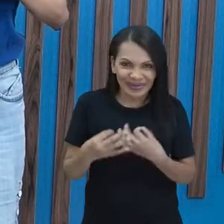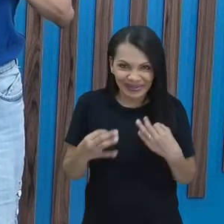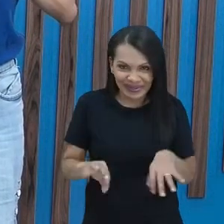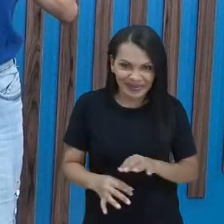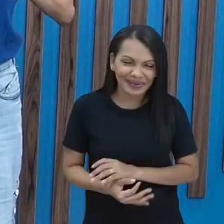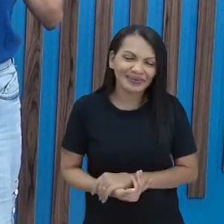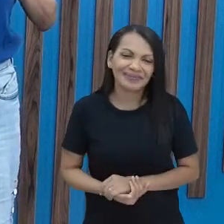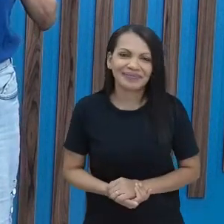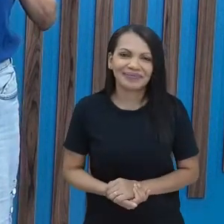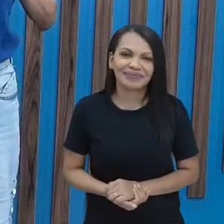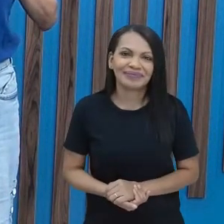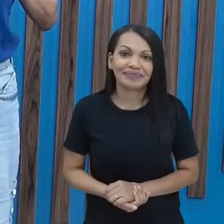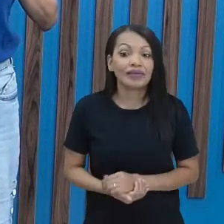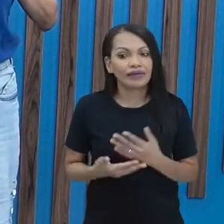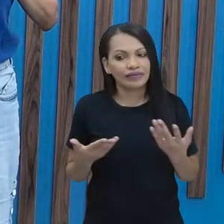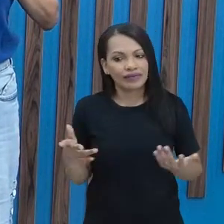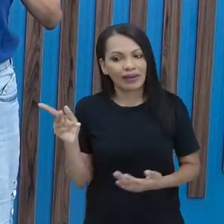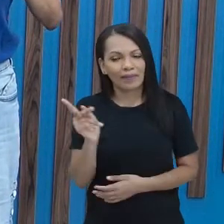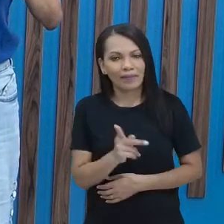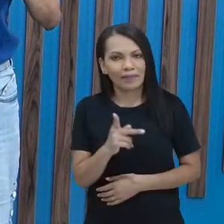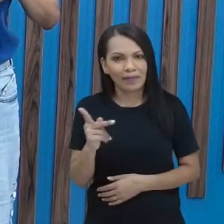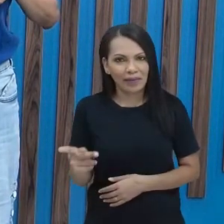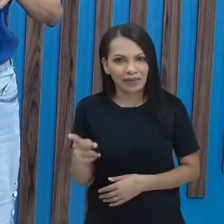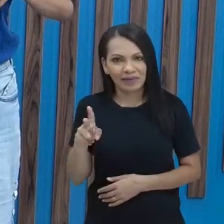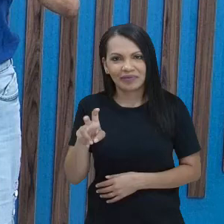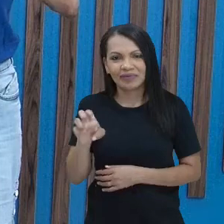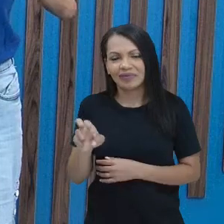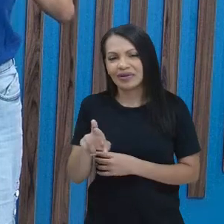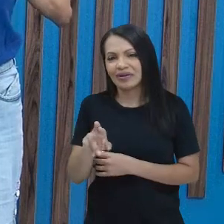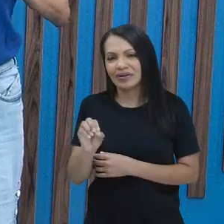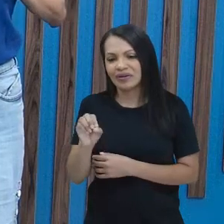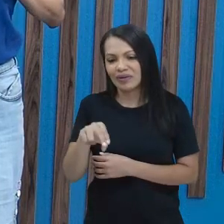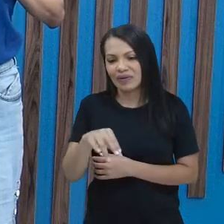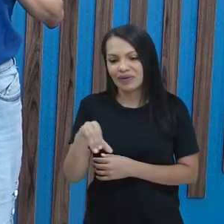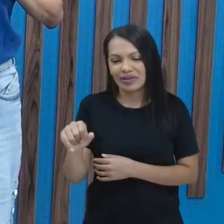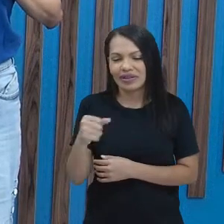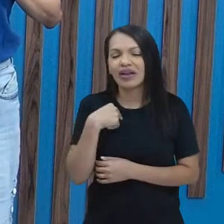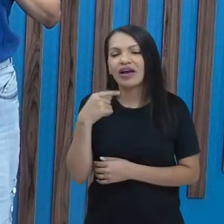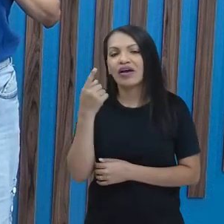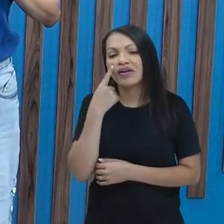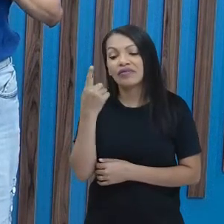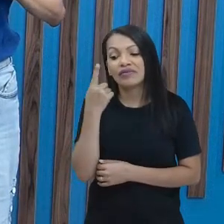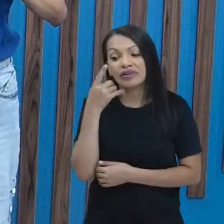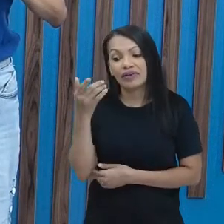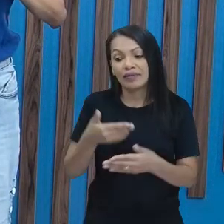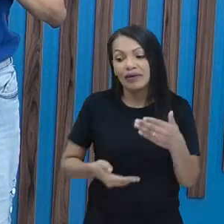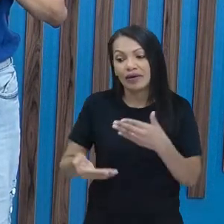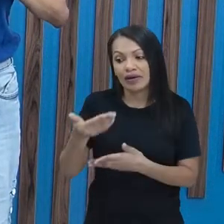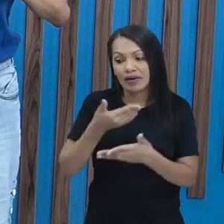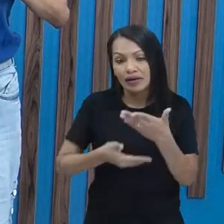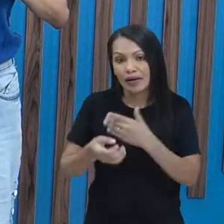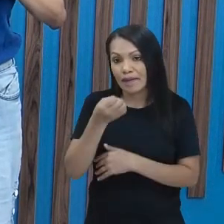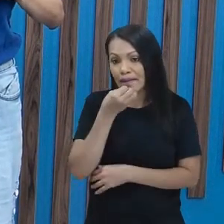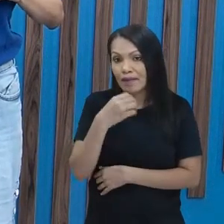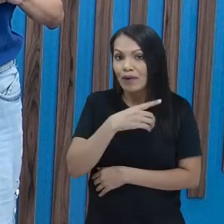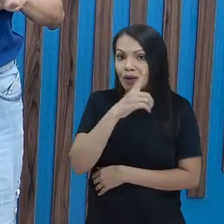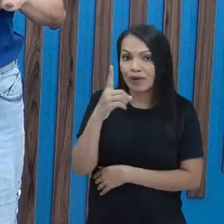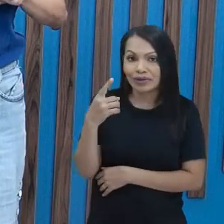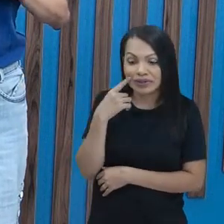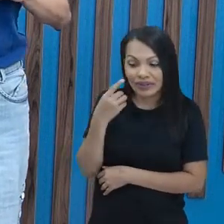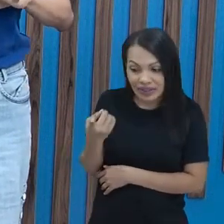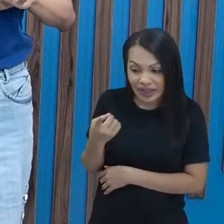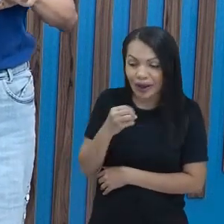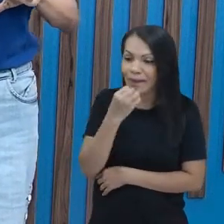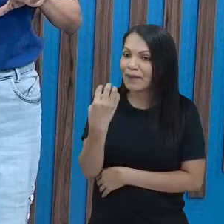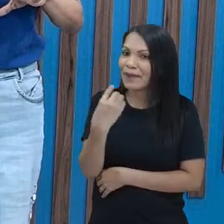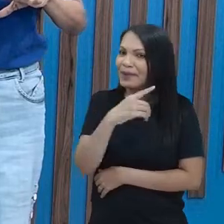tá? A professora Verônica está lá no chat verificando a participação de vocês e vou dar um bom dia para ela.